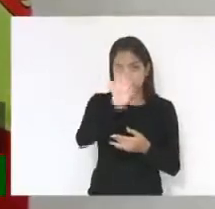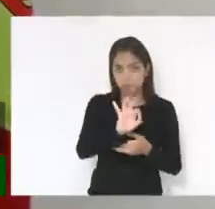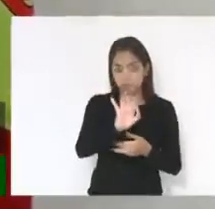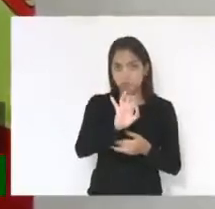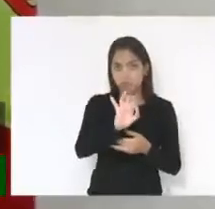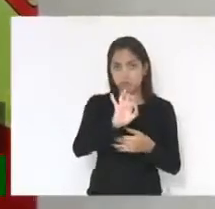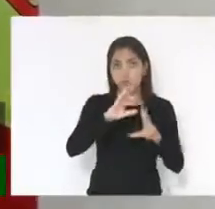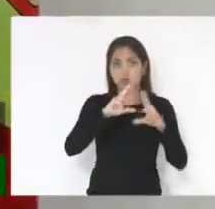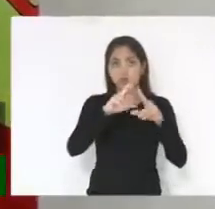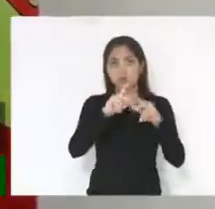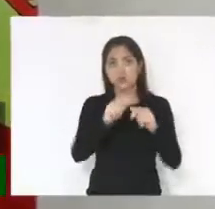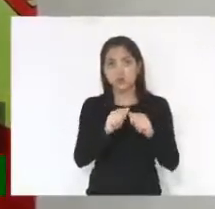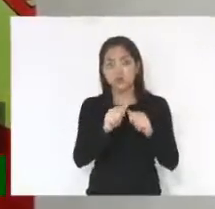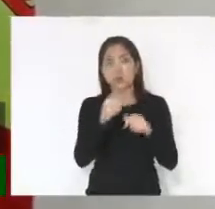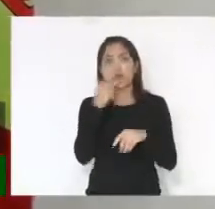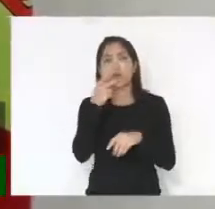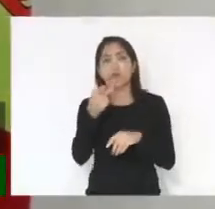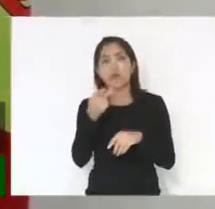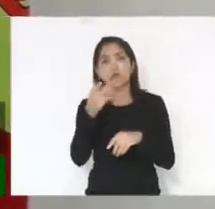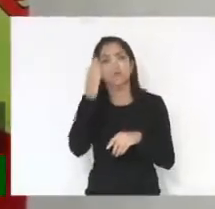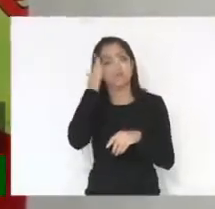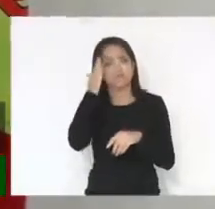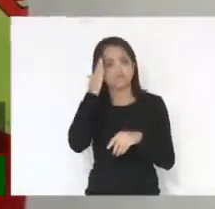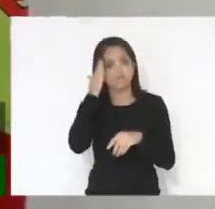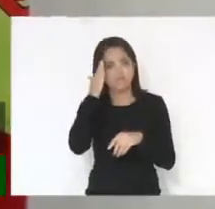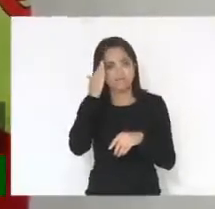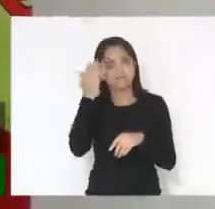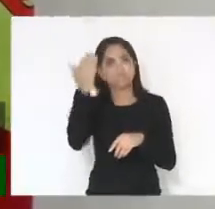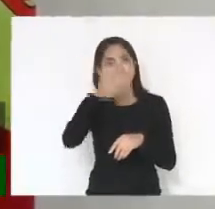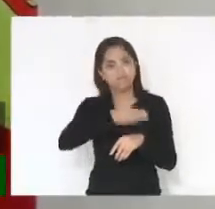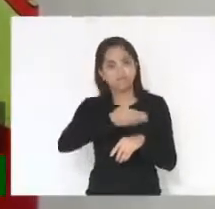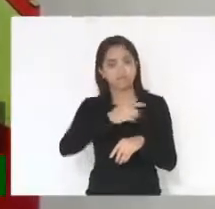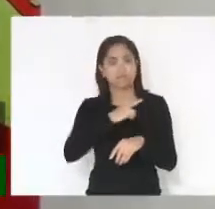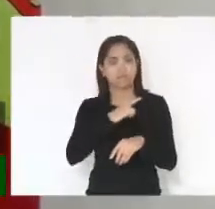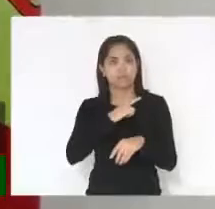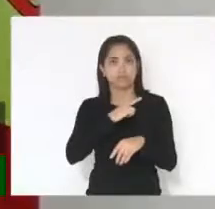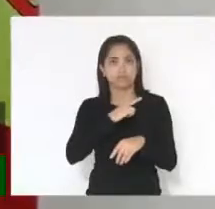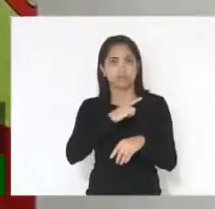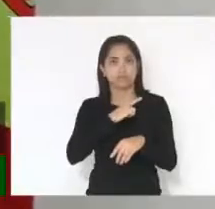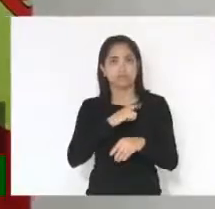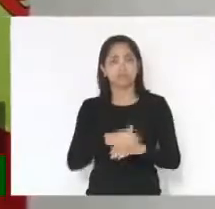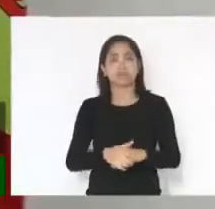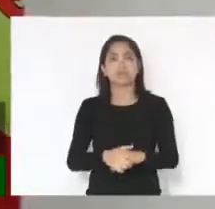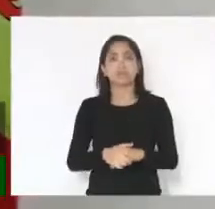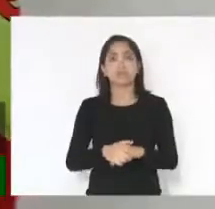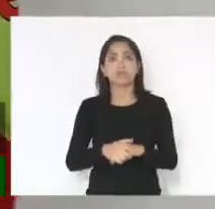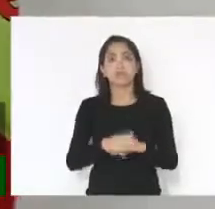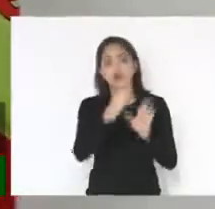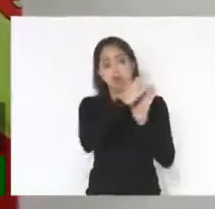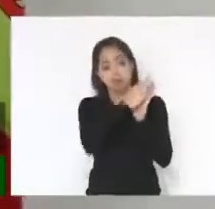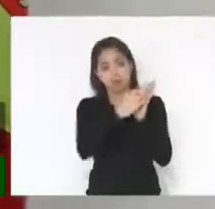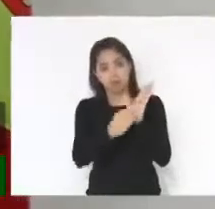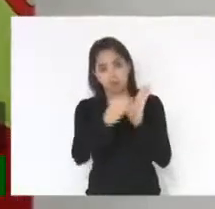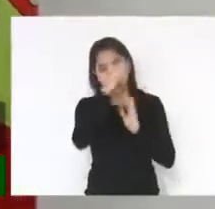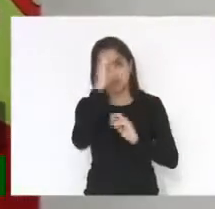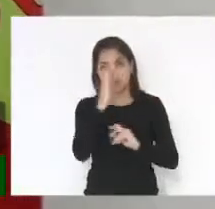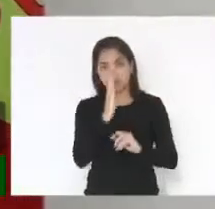casos? Eu falo porque eu sei, porque eu conheço, porque eu provo. É um modelo para o